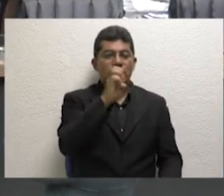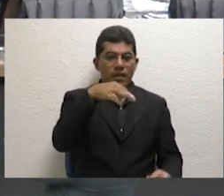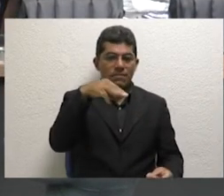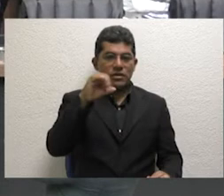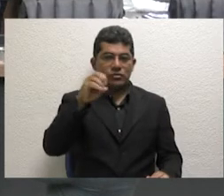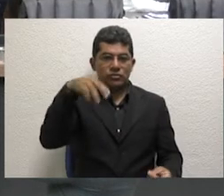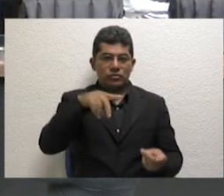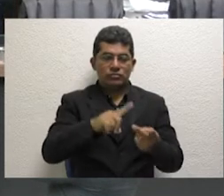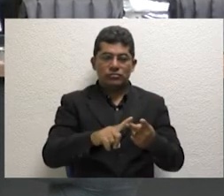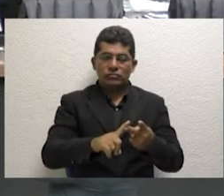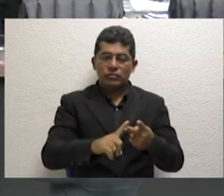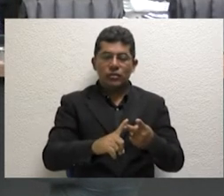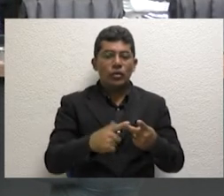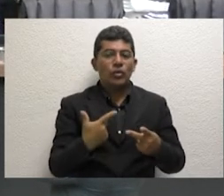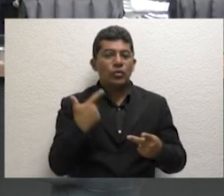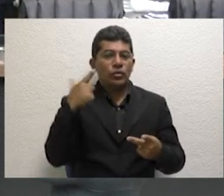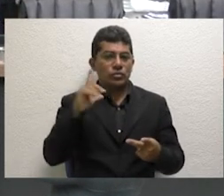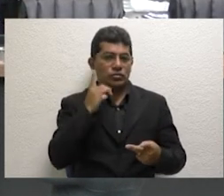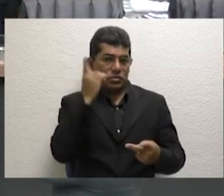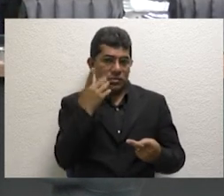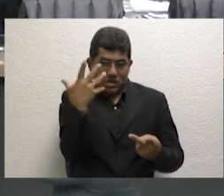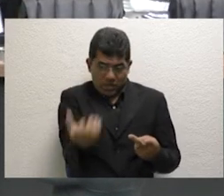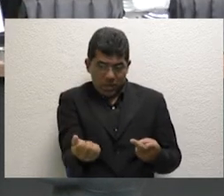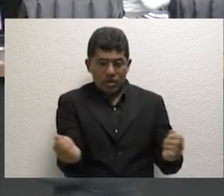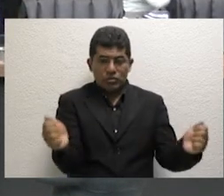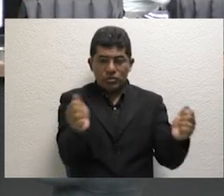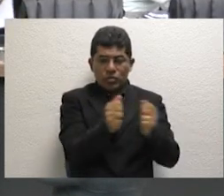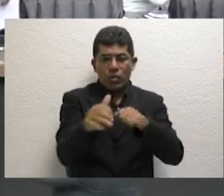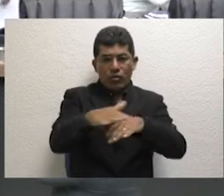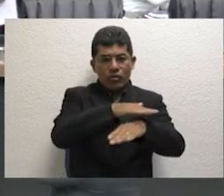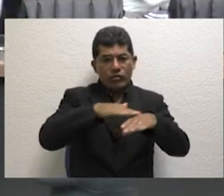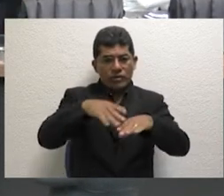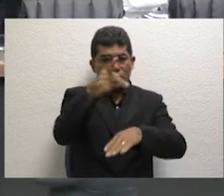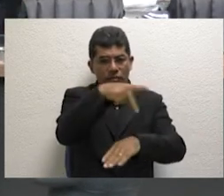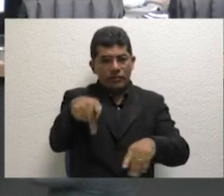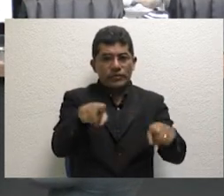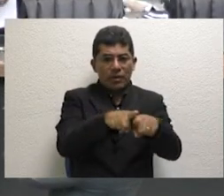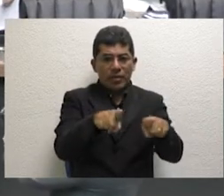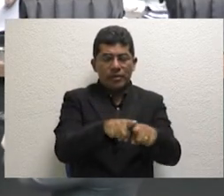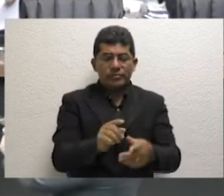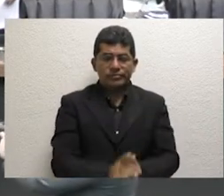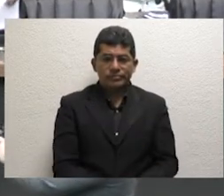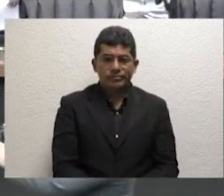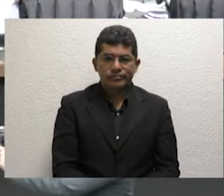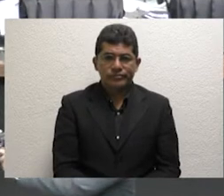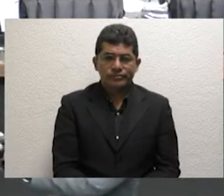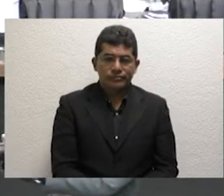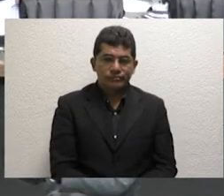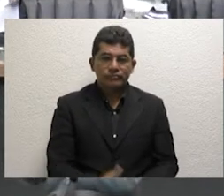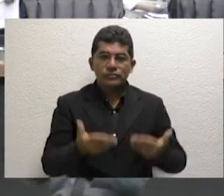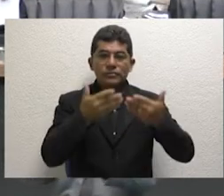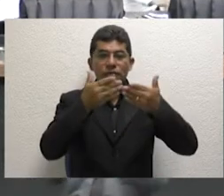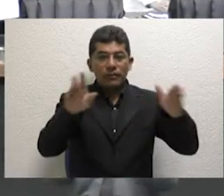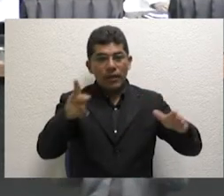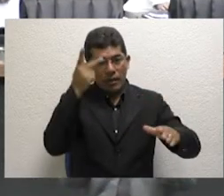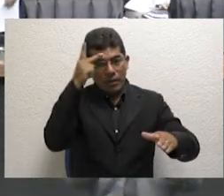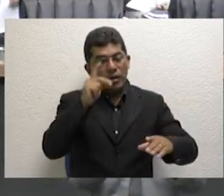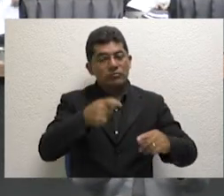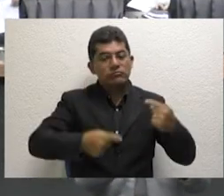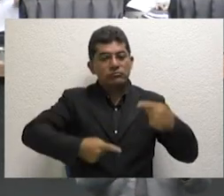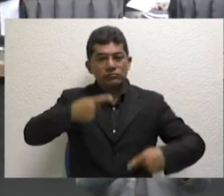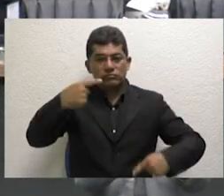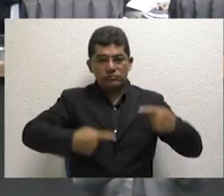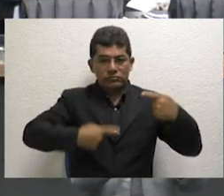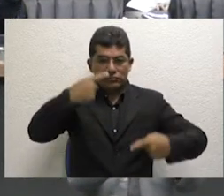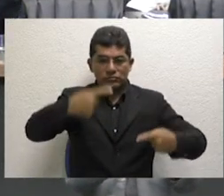e outros colegas que ainda queiram conversar com os professores está aberto e está à disposição